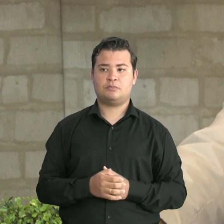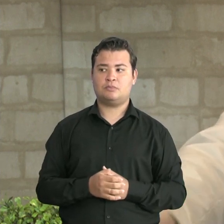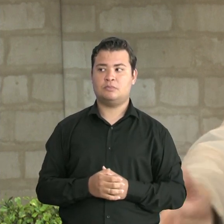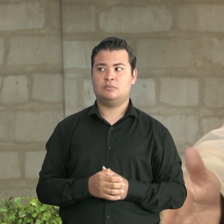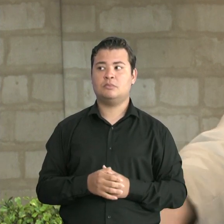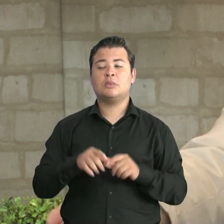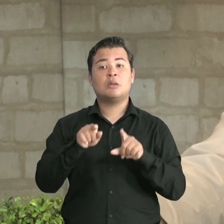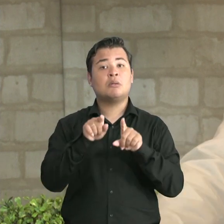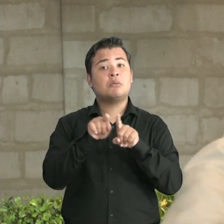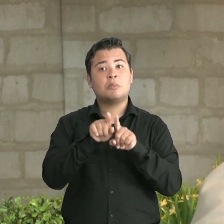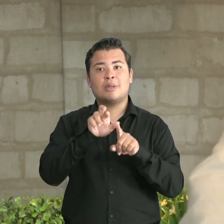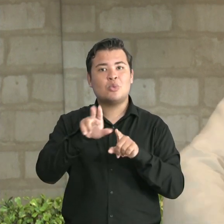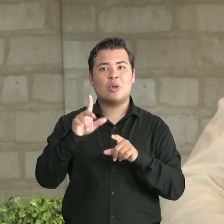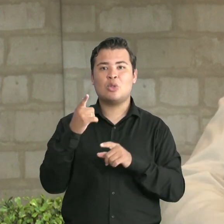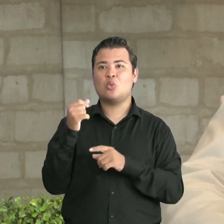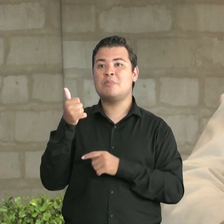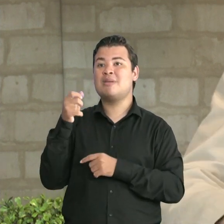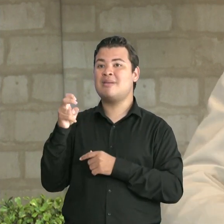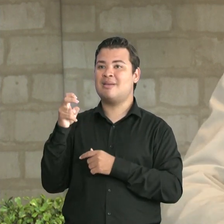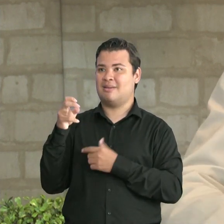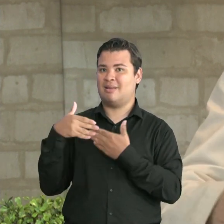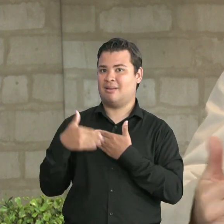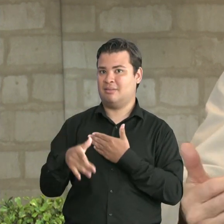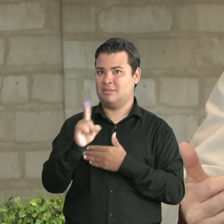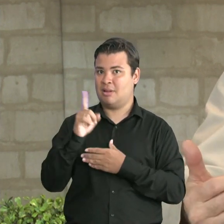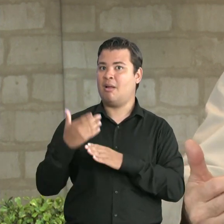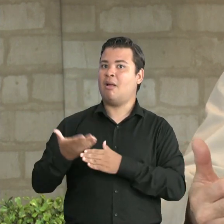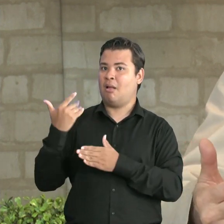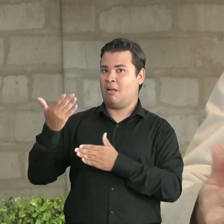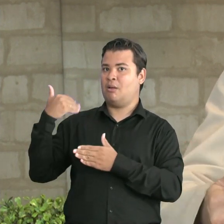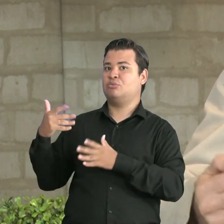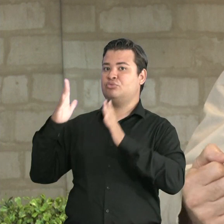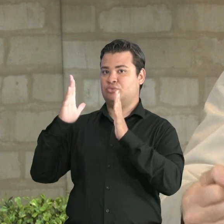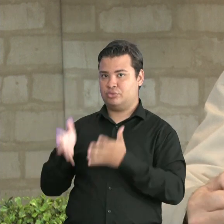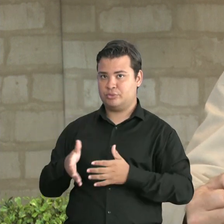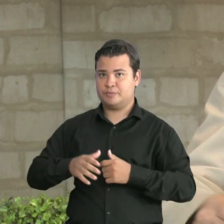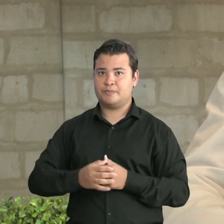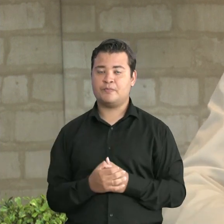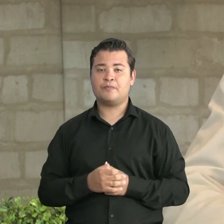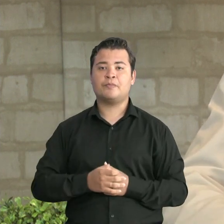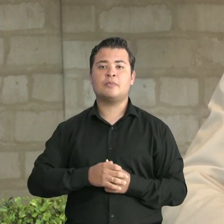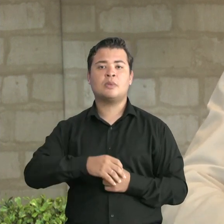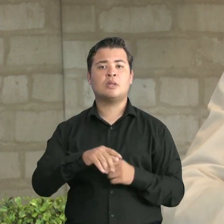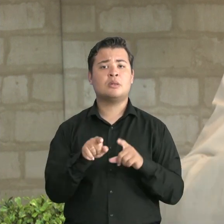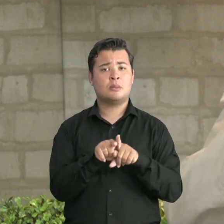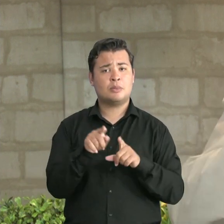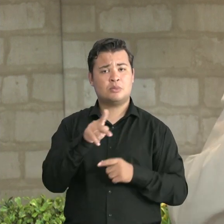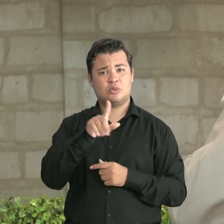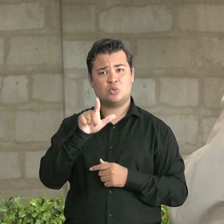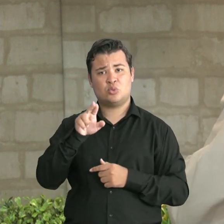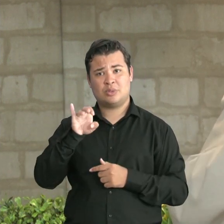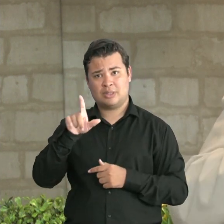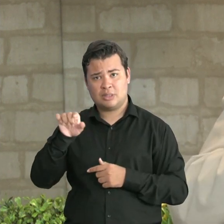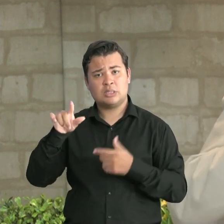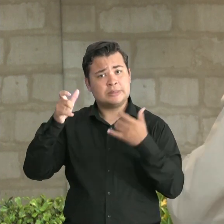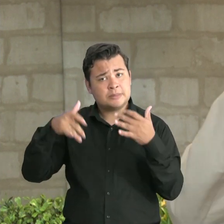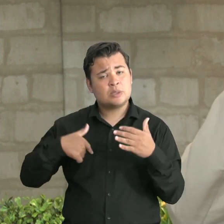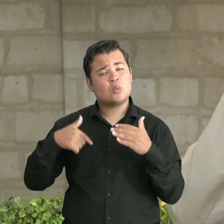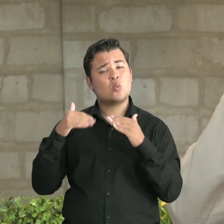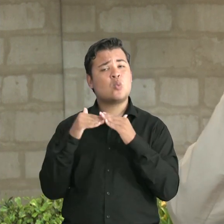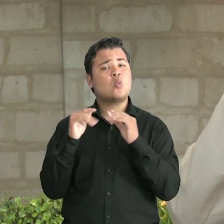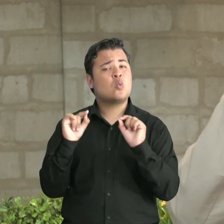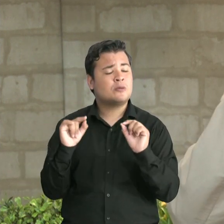agora de 2015 para cá. Por outro lado, concordo muito com a professora Lueli na medida em que